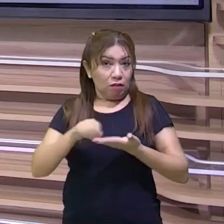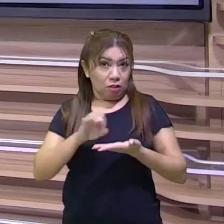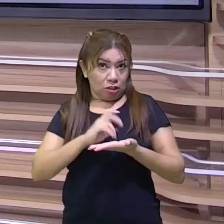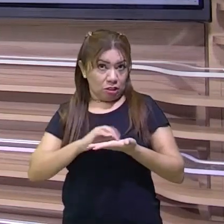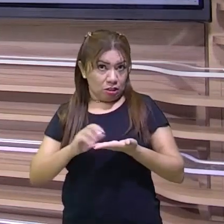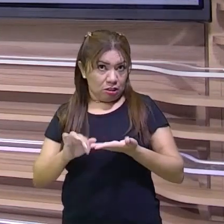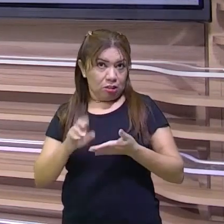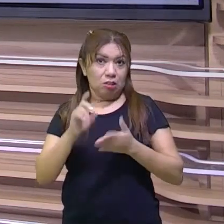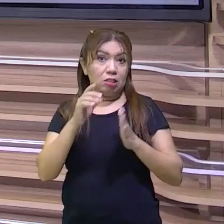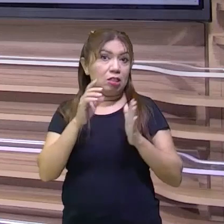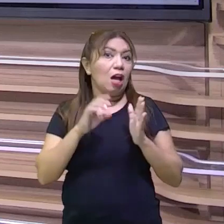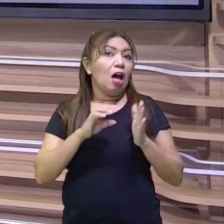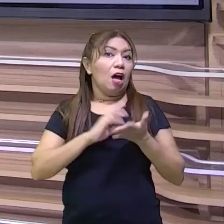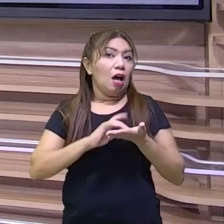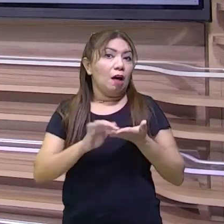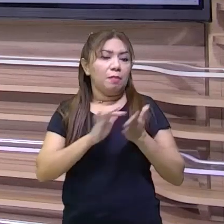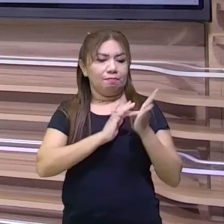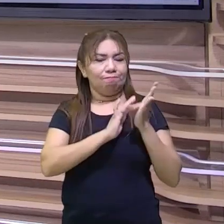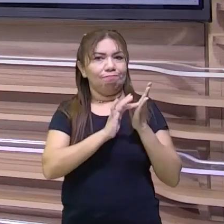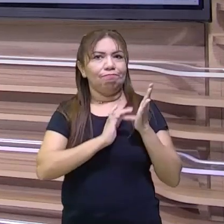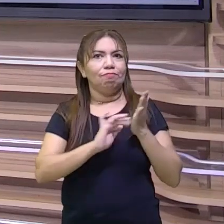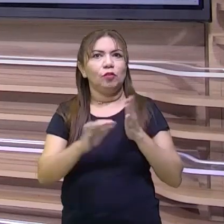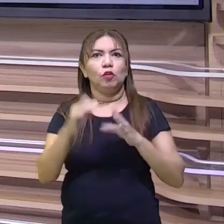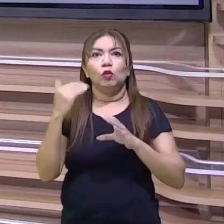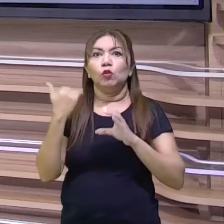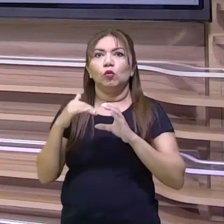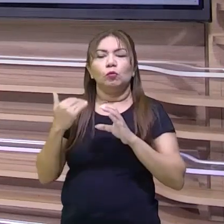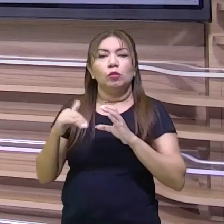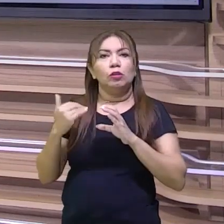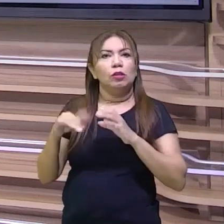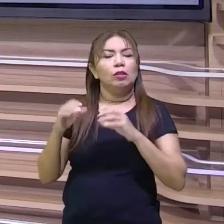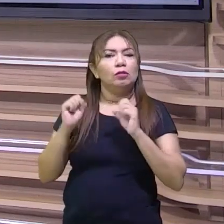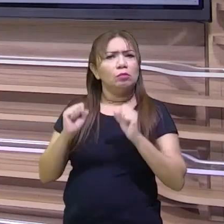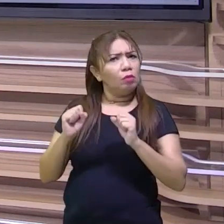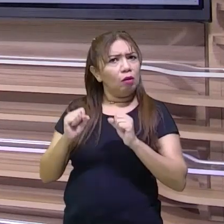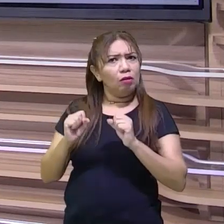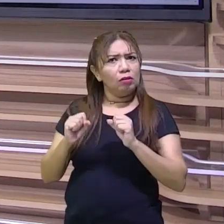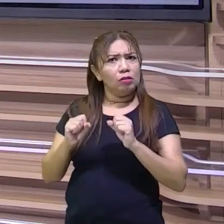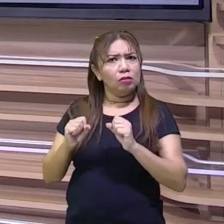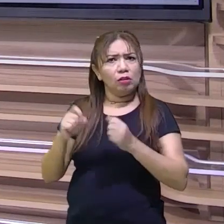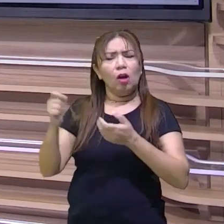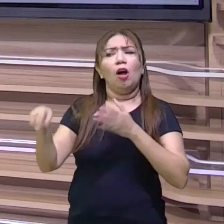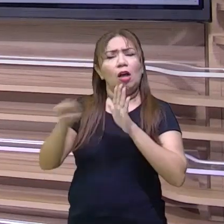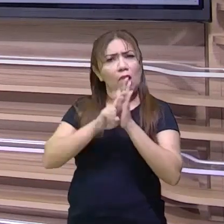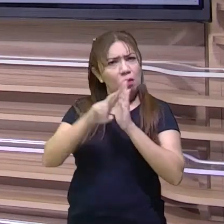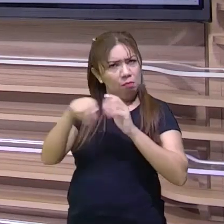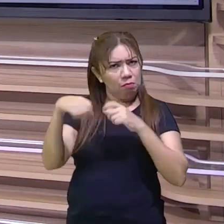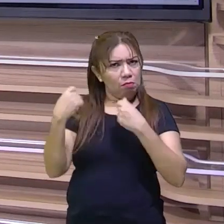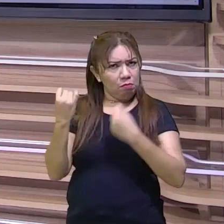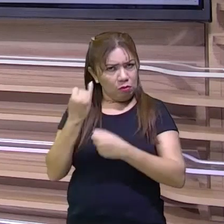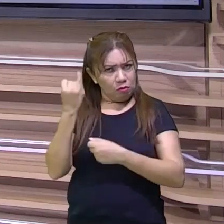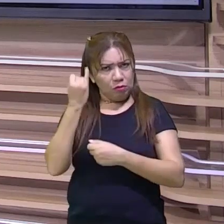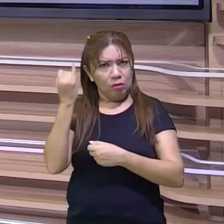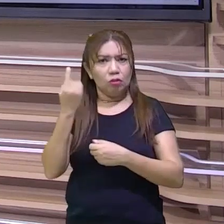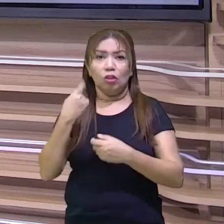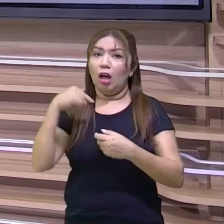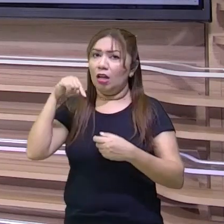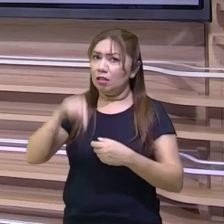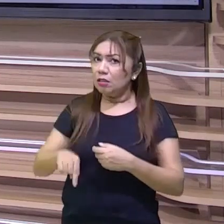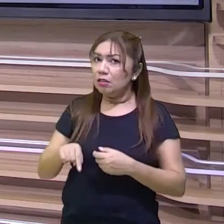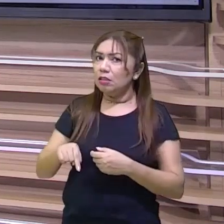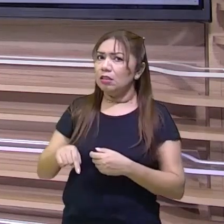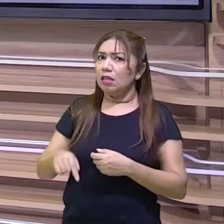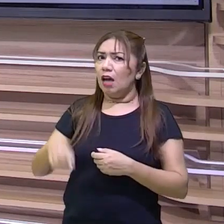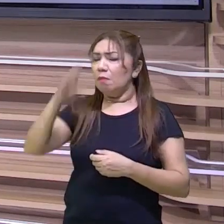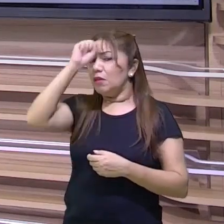celular. Gente, acentuam. Vocês não estão aprendendo a regra? Coloca na vida de vocês. Isso é importante. A gente não está aprendendo